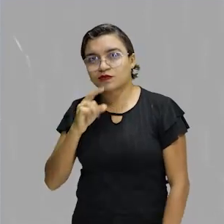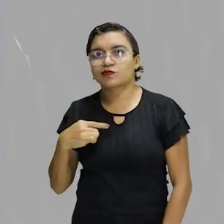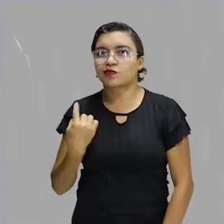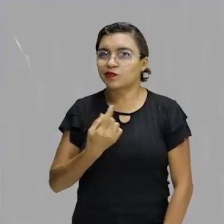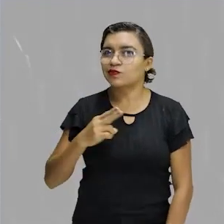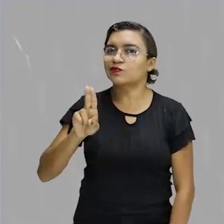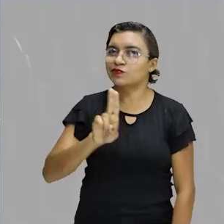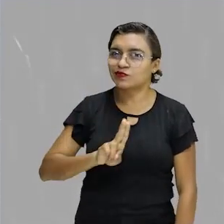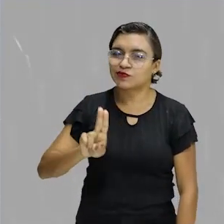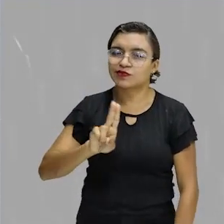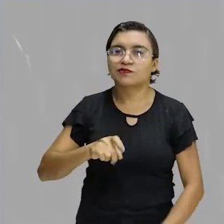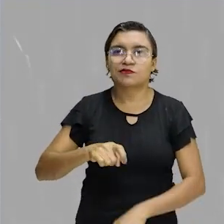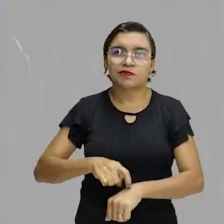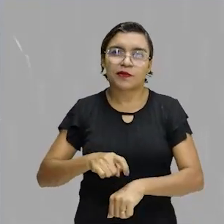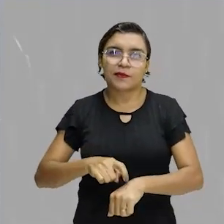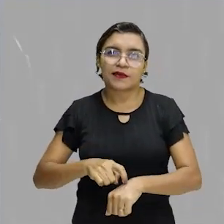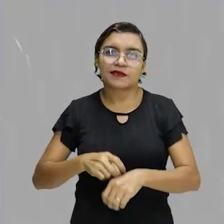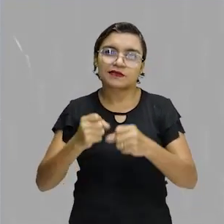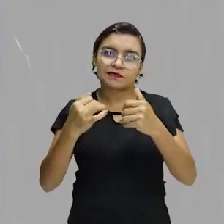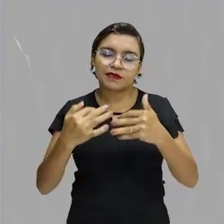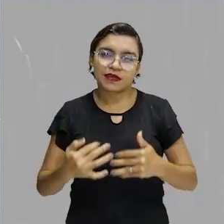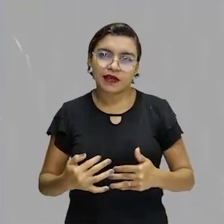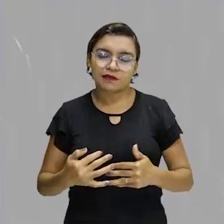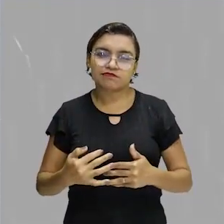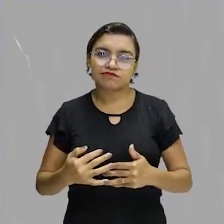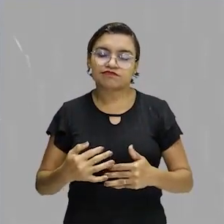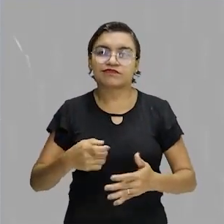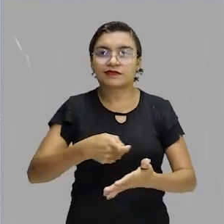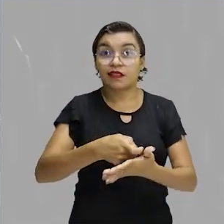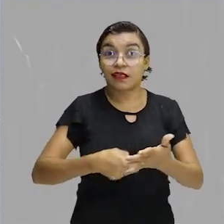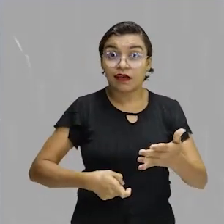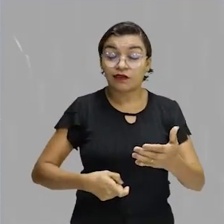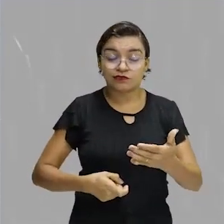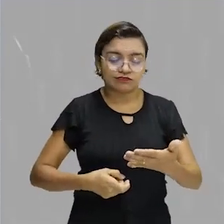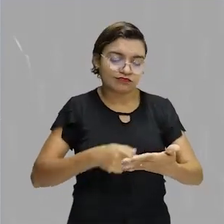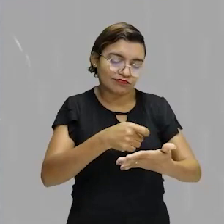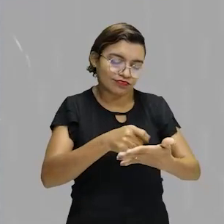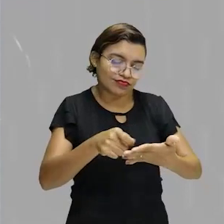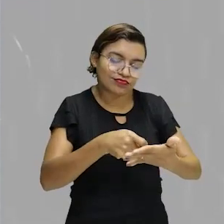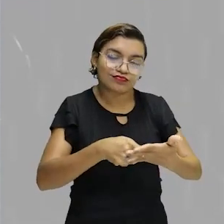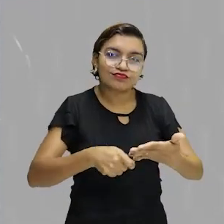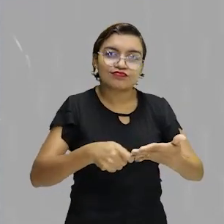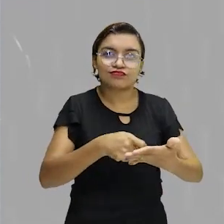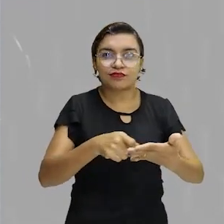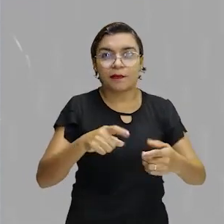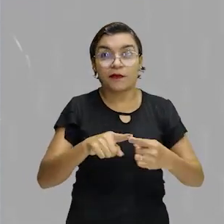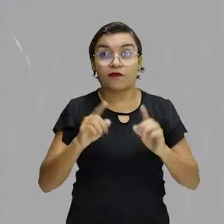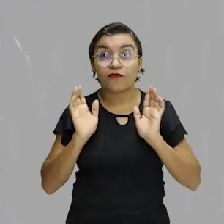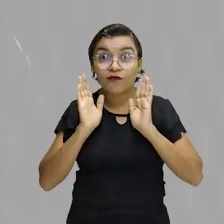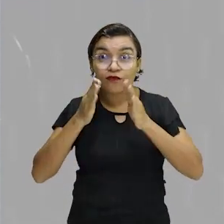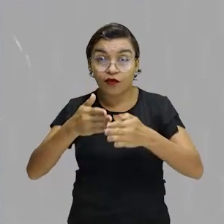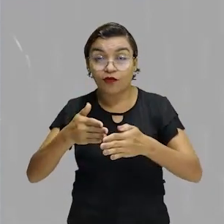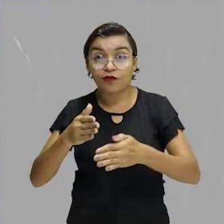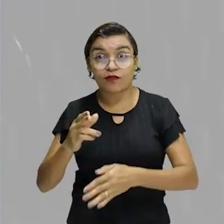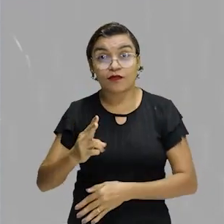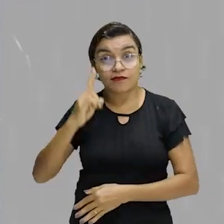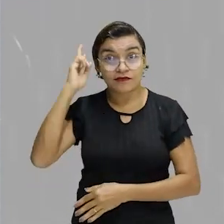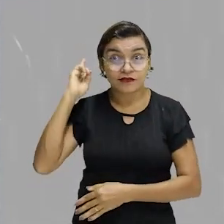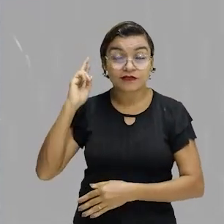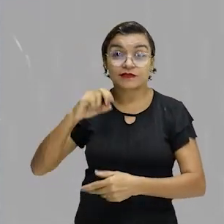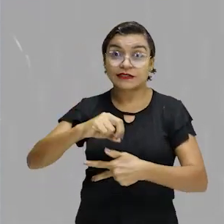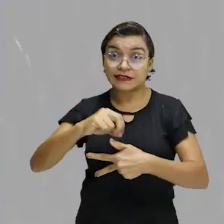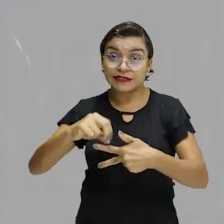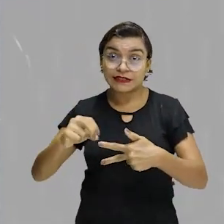em dia quando nós falamos de produção textual, justamente porque o foco do Enem e dos vestibulares é o